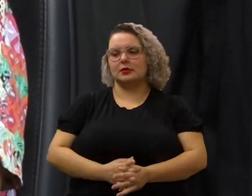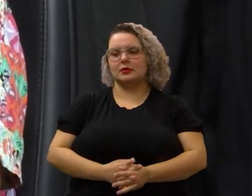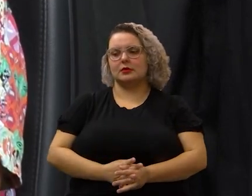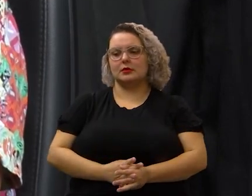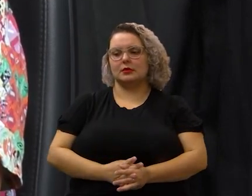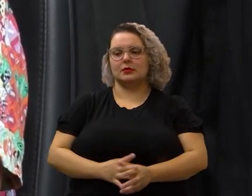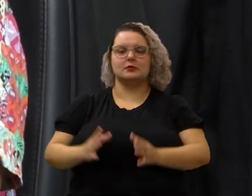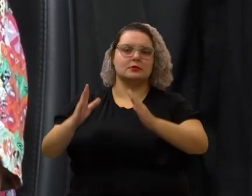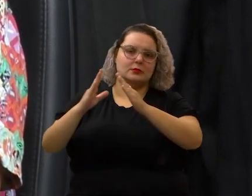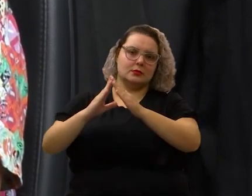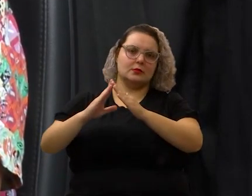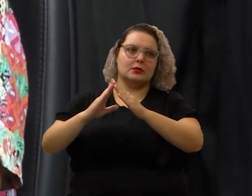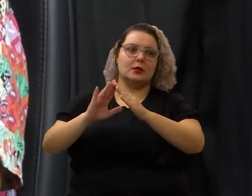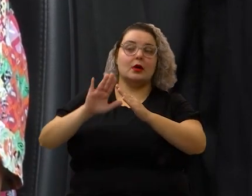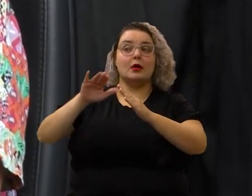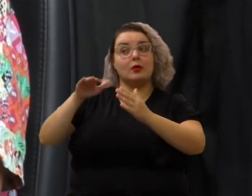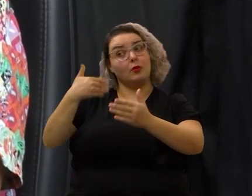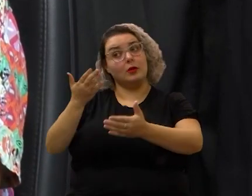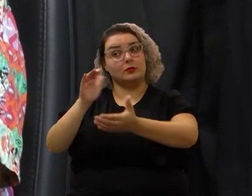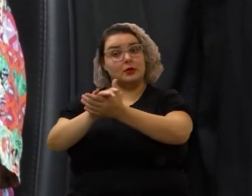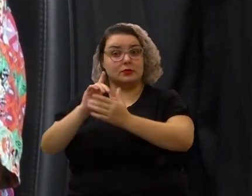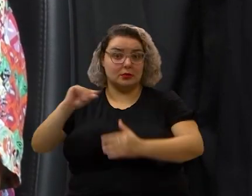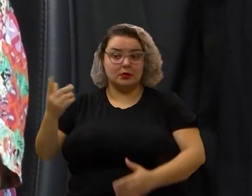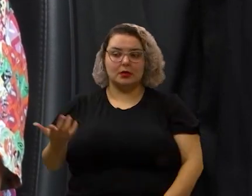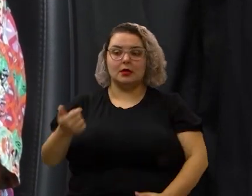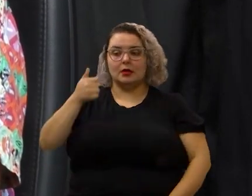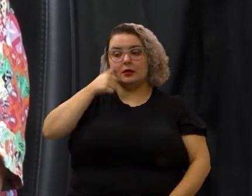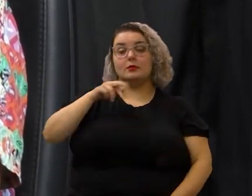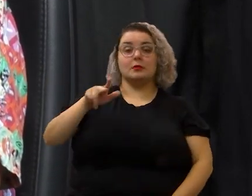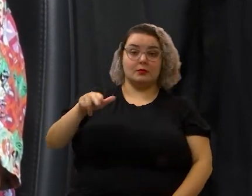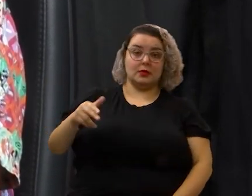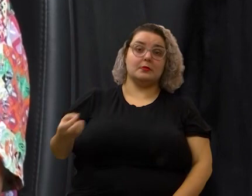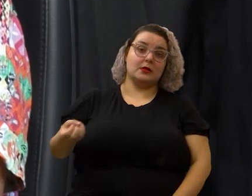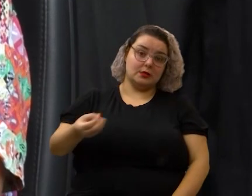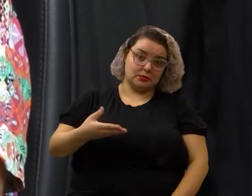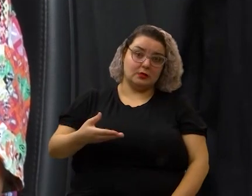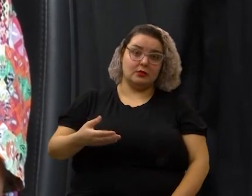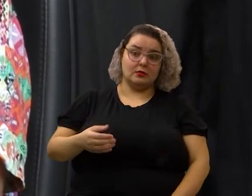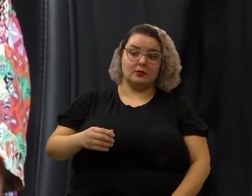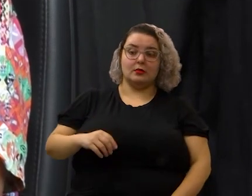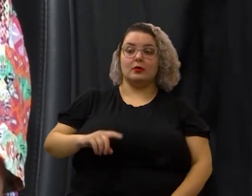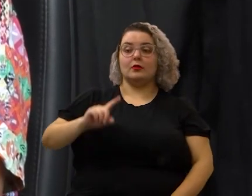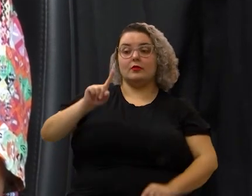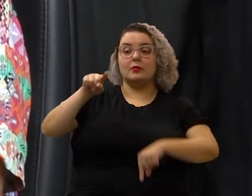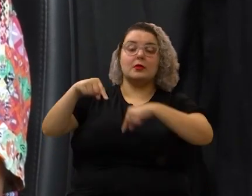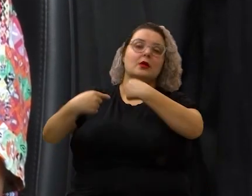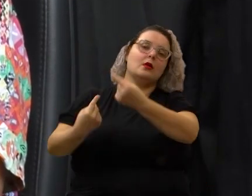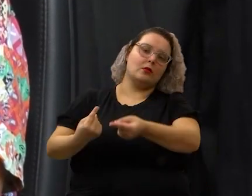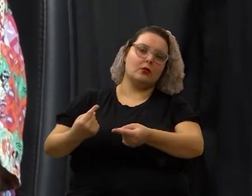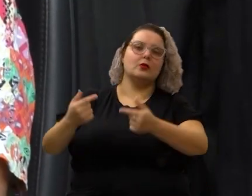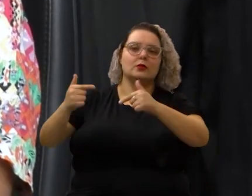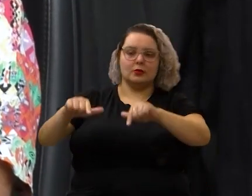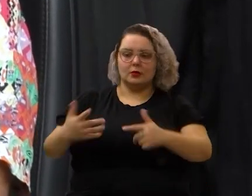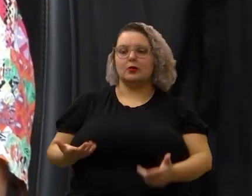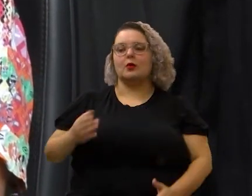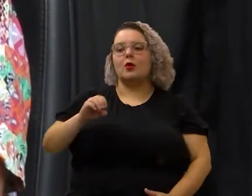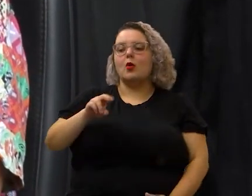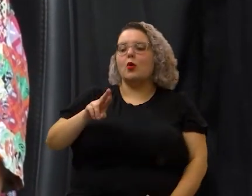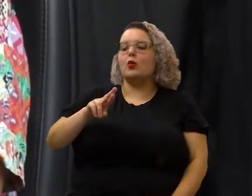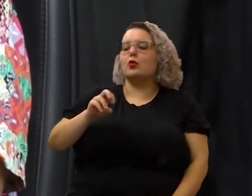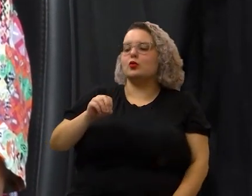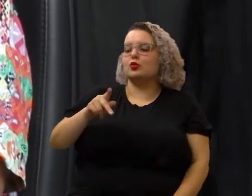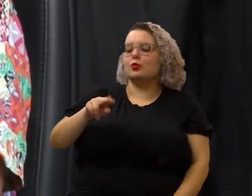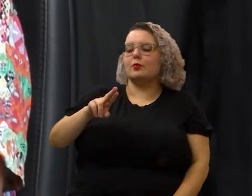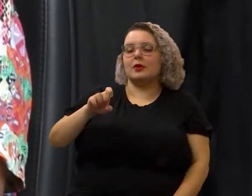até ela saiu de casa quando ela casou. E a minha irmã mais nova foi morar fora, minha irmã mais nova foi para Ouro Preto, meu irmão também foi para